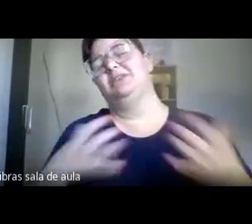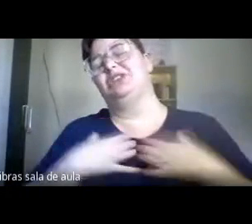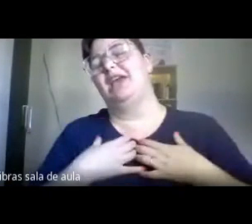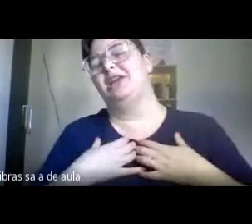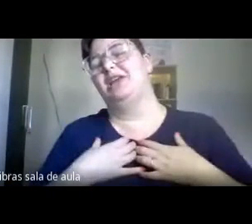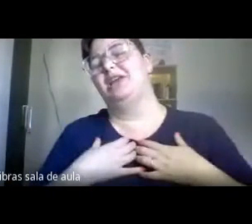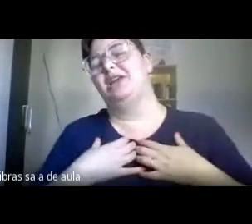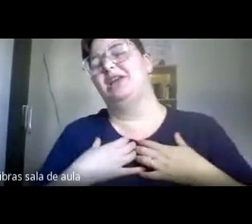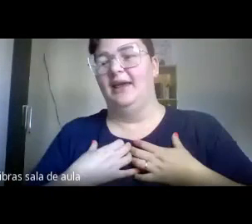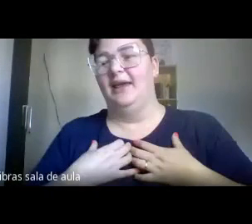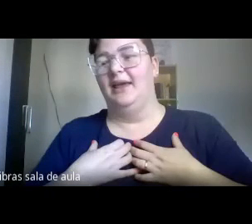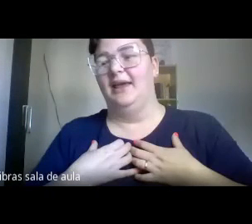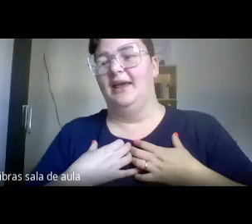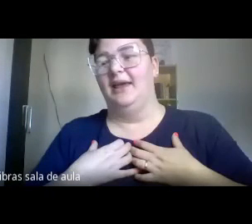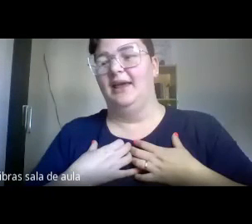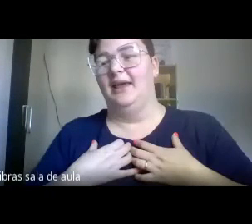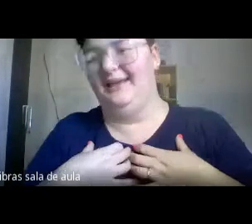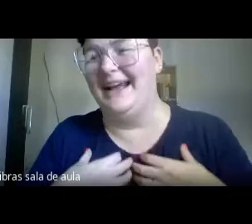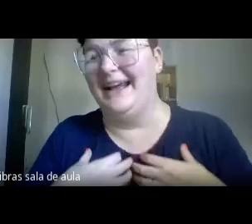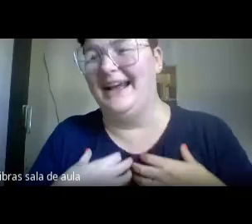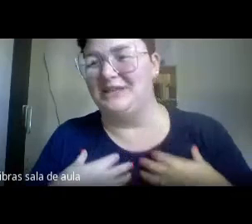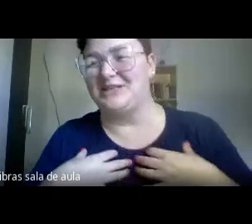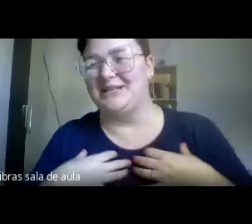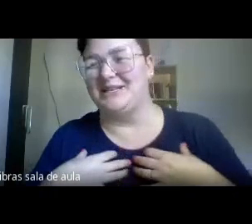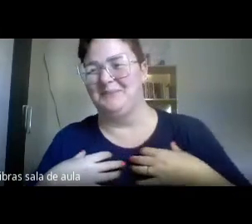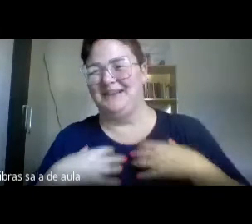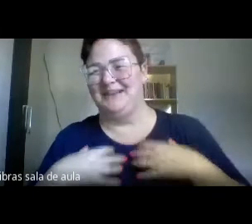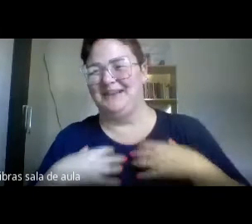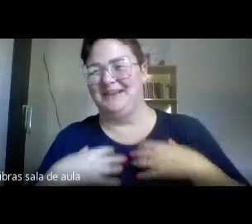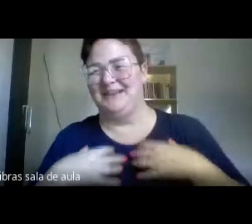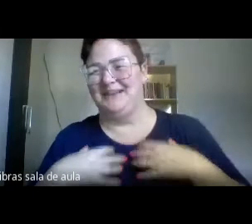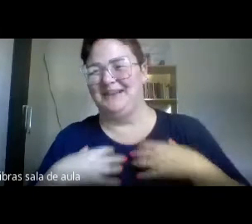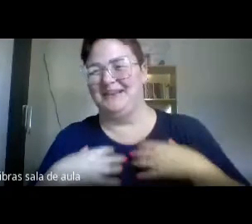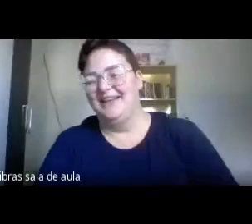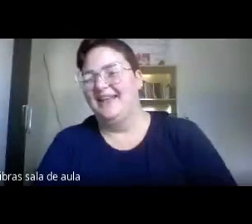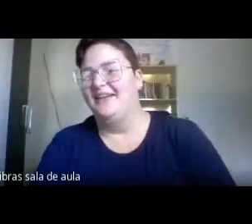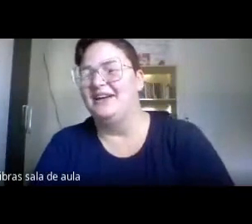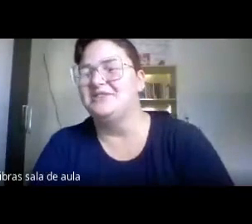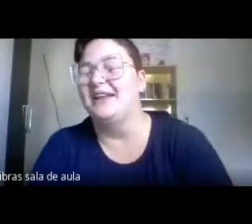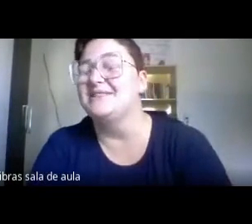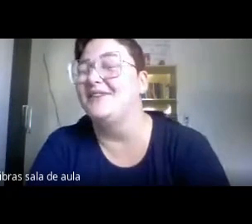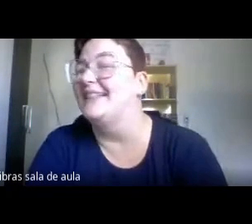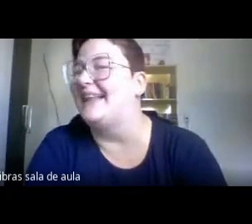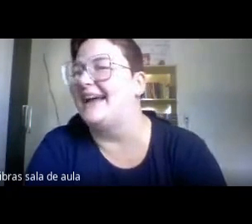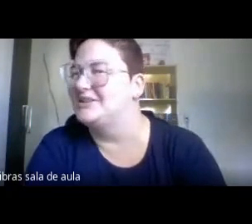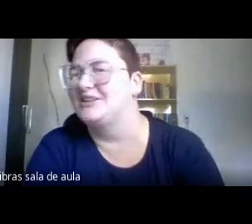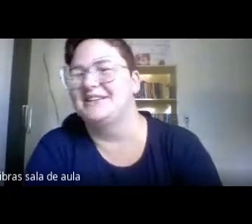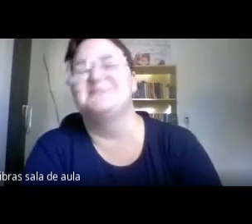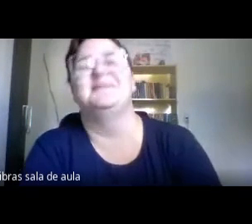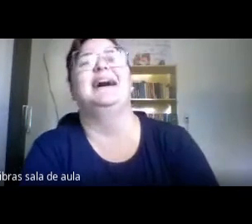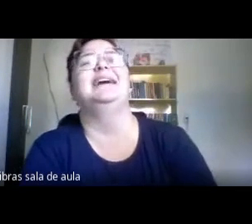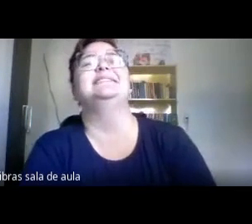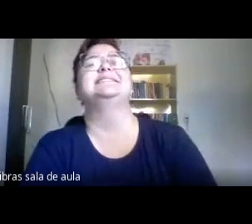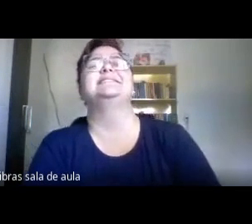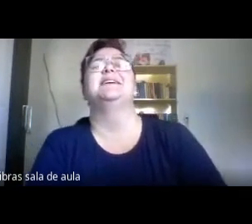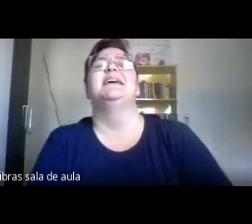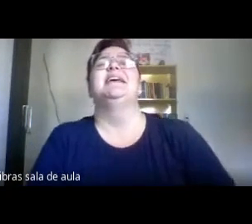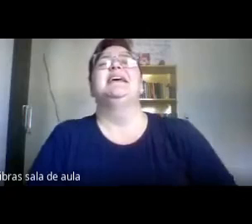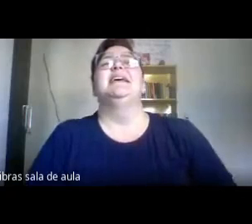linda. Gente, eu amo ler as políticas públicas de inclusão. Eu acho elas fantásticas,